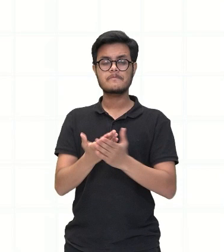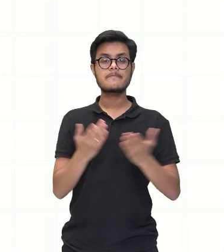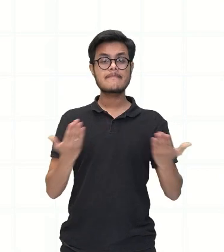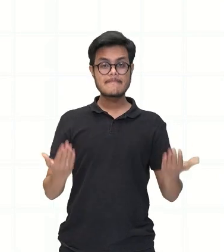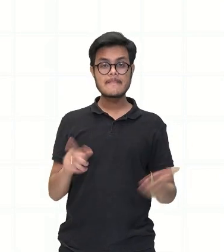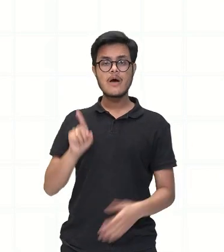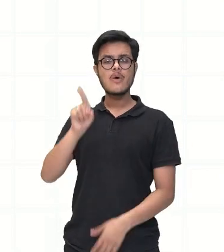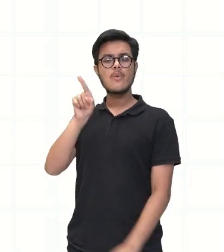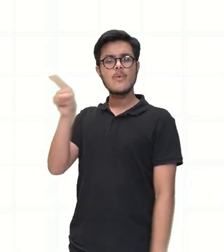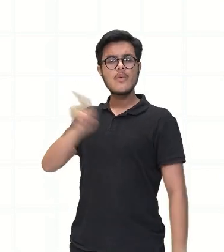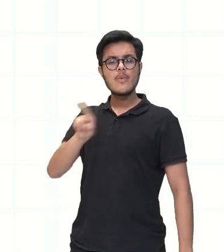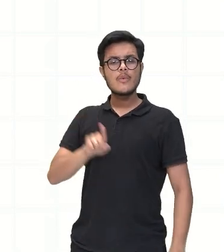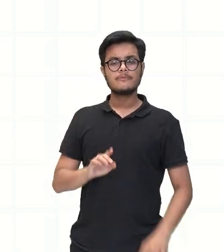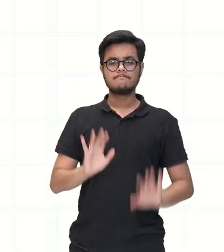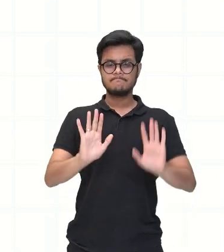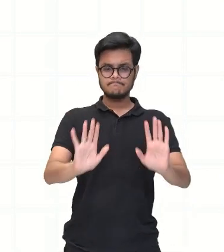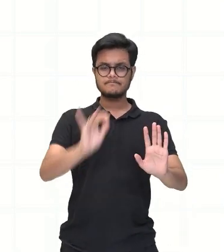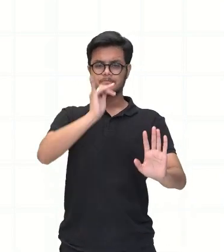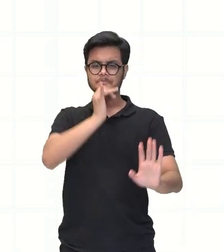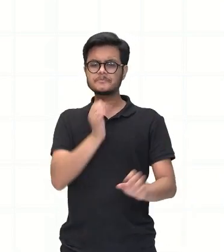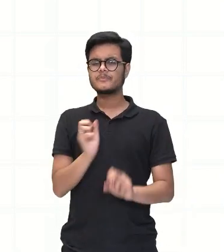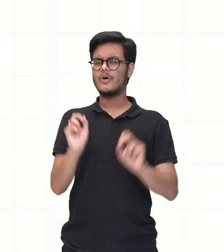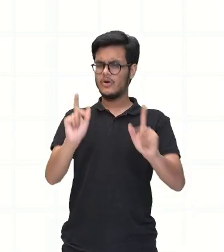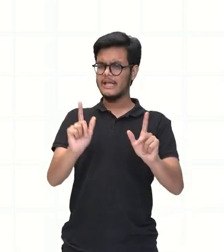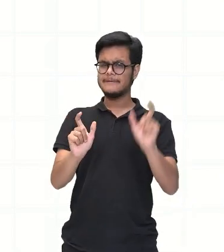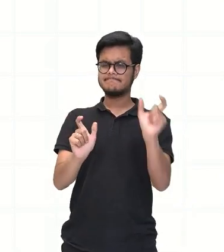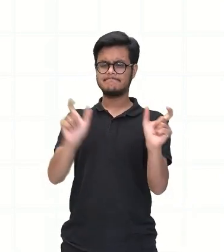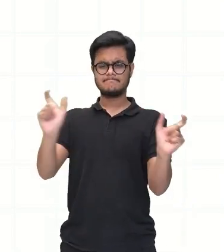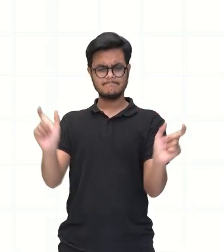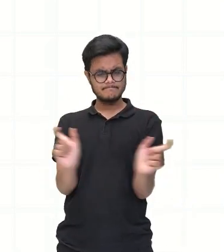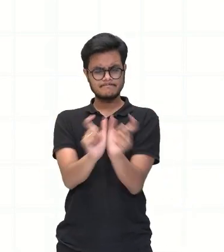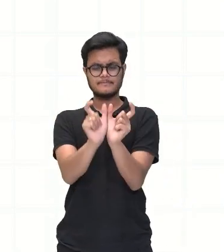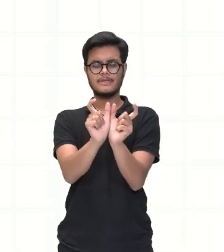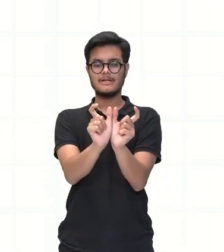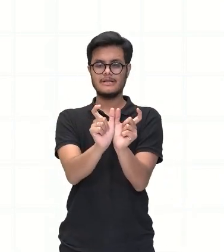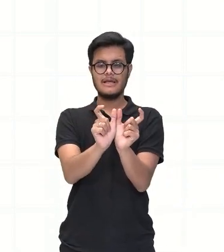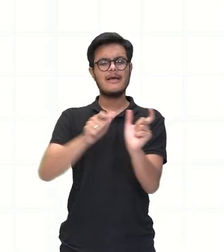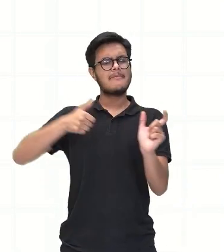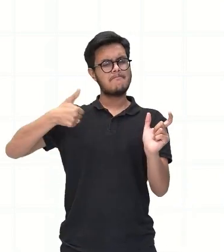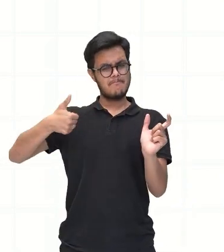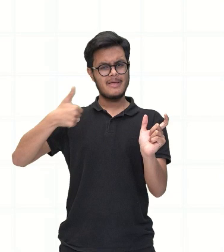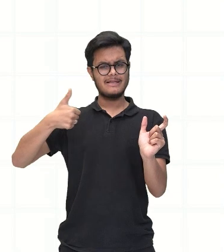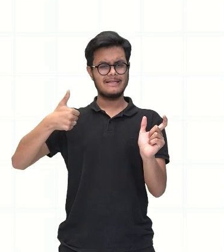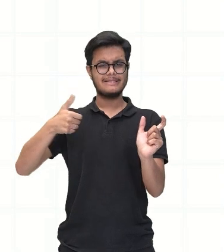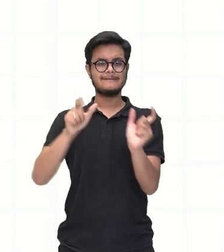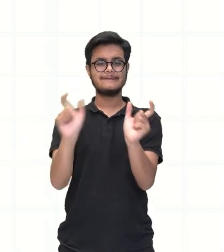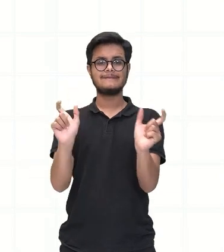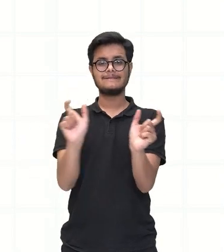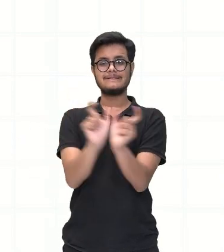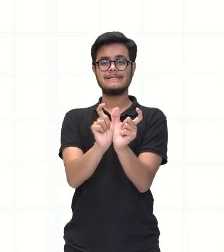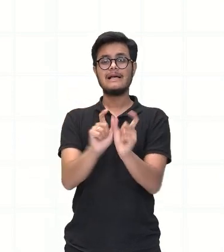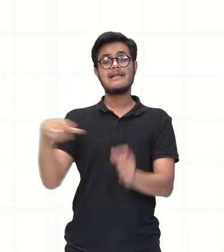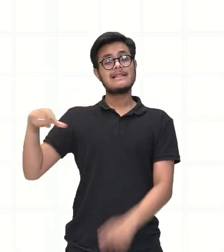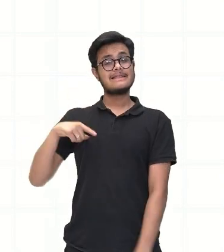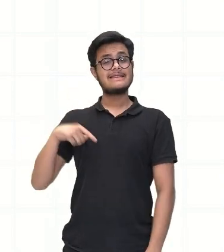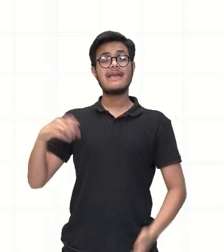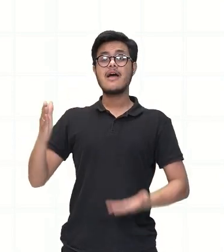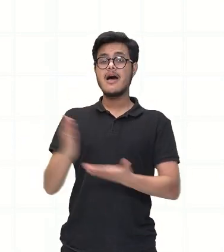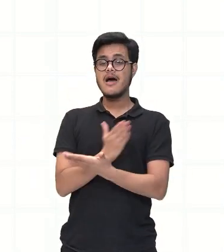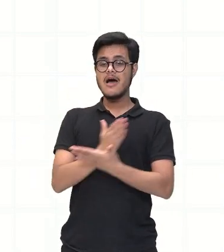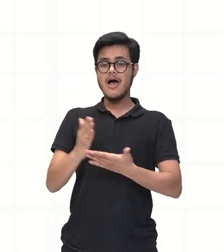aglutinação. Acontece quando no processo de composição de palavras, as palavras passam por